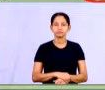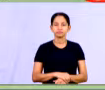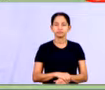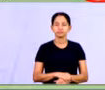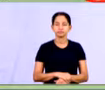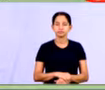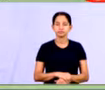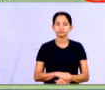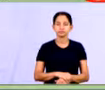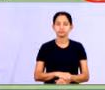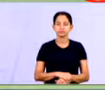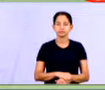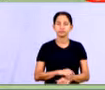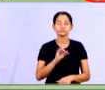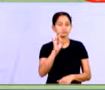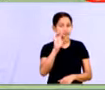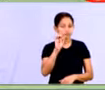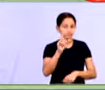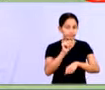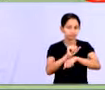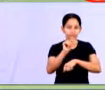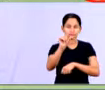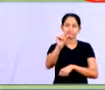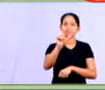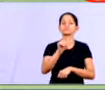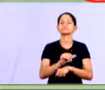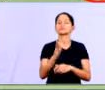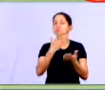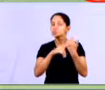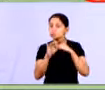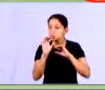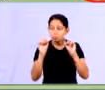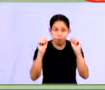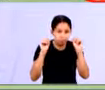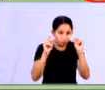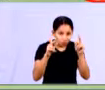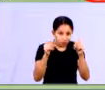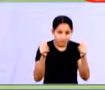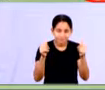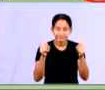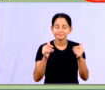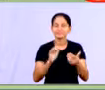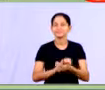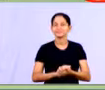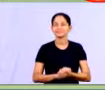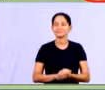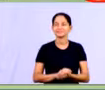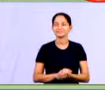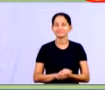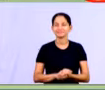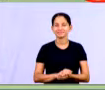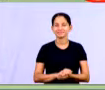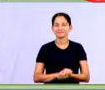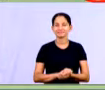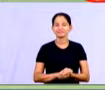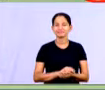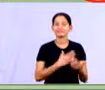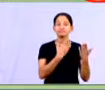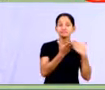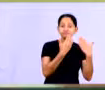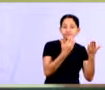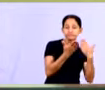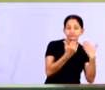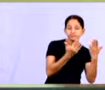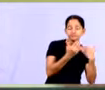Só um minuto, pessoal. Vai dar tudo certo. Certo, professora? Como Com está o chat aí, certeza. enquanto eu apago